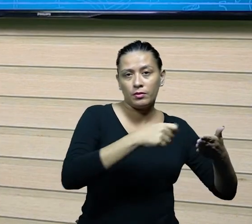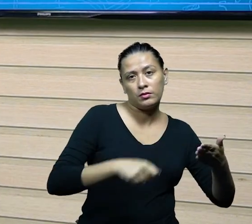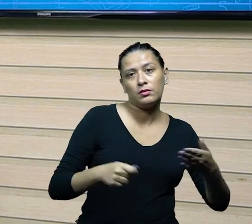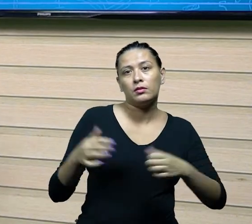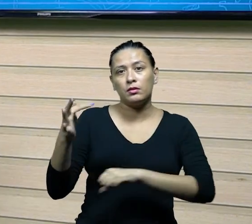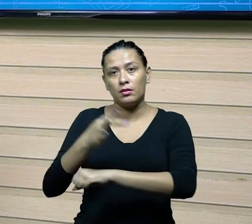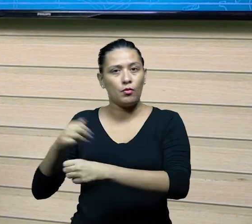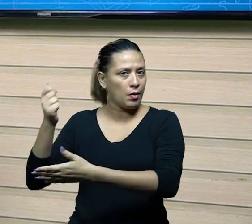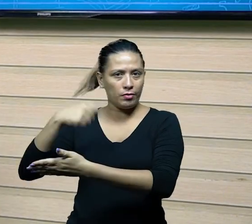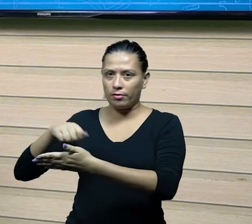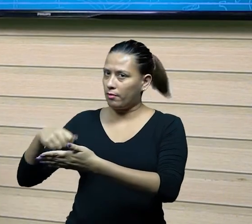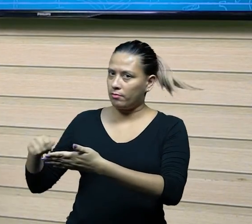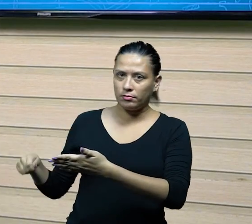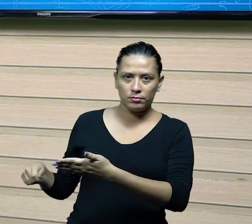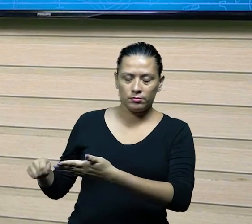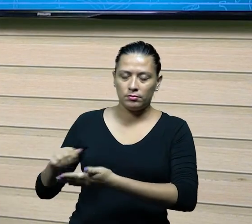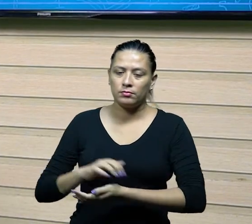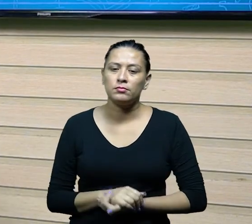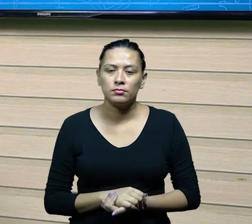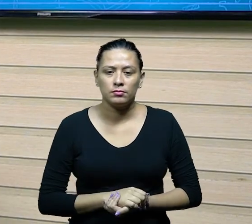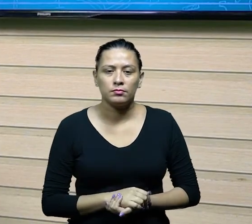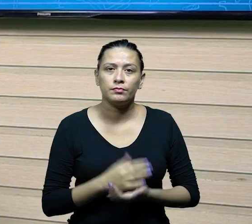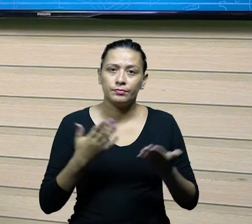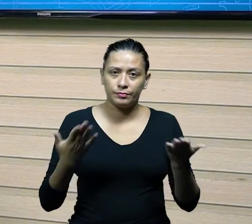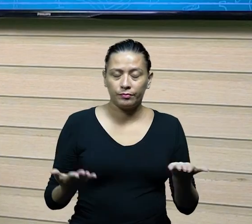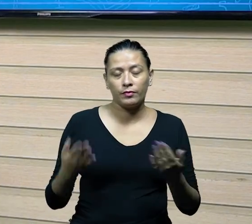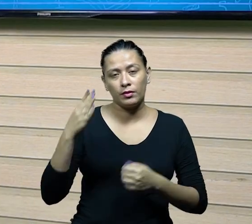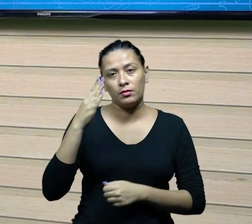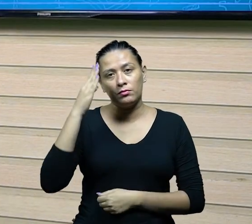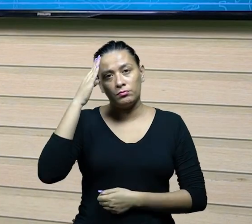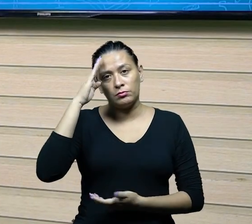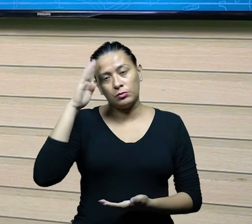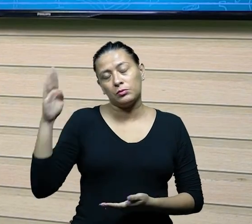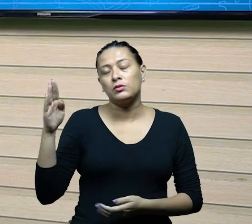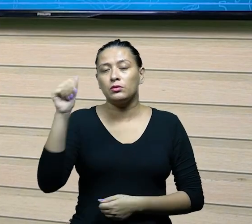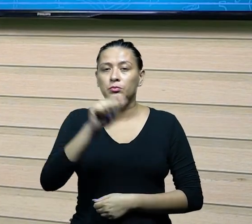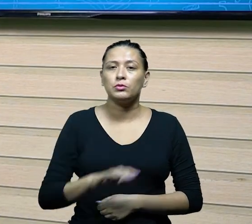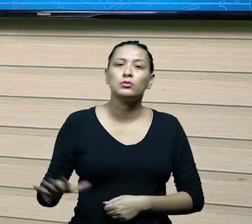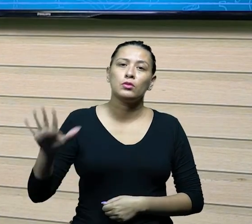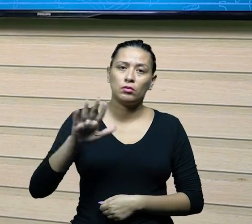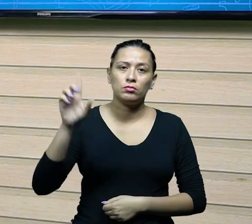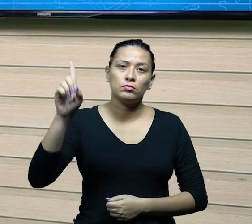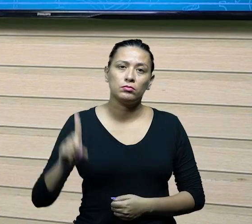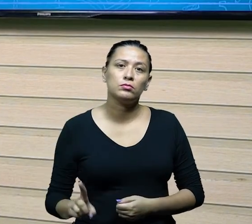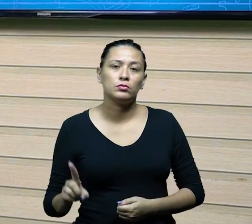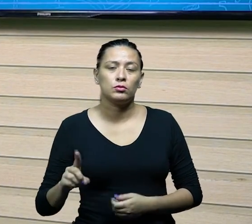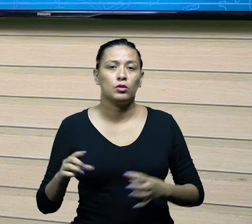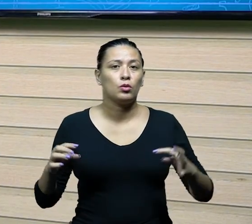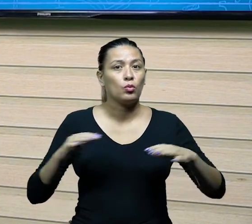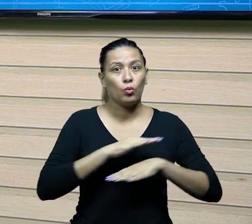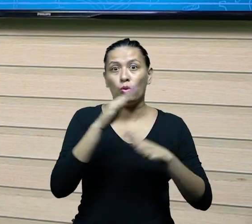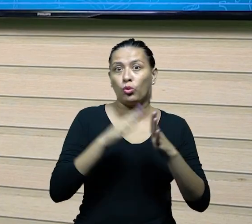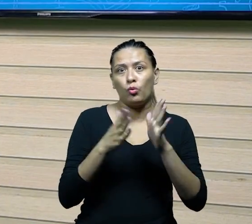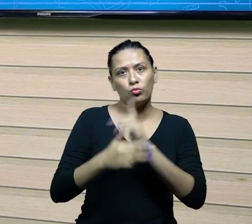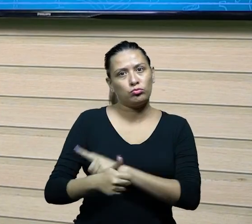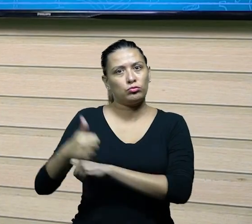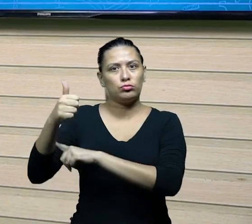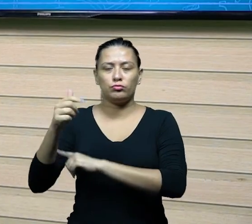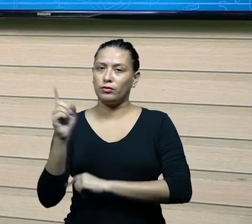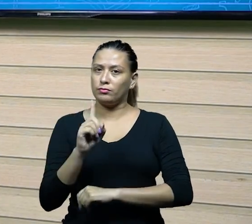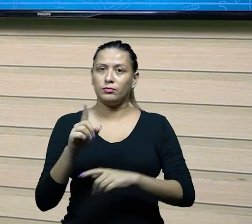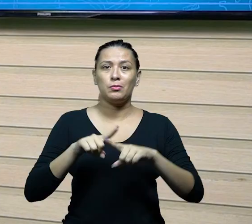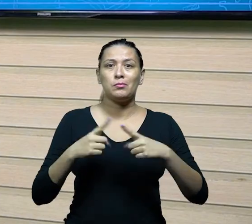tinha as fontes formais escritas e as fontes formais não escritas ao princípio de horário do direito de fato nem todos